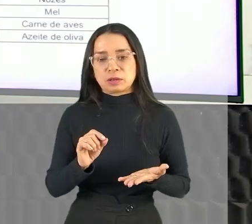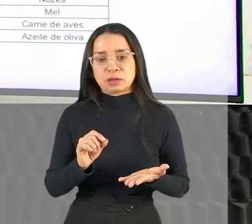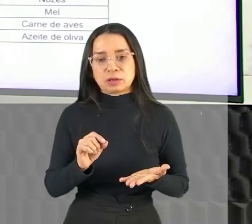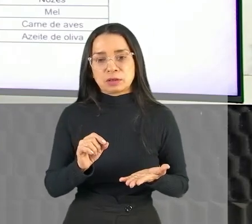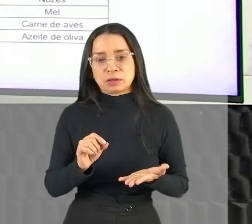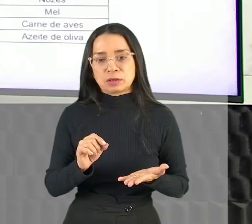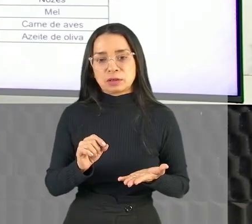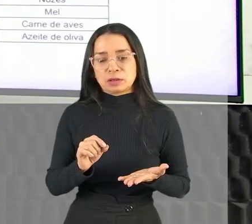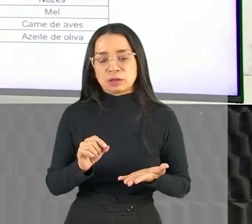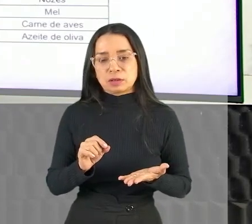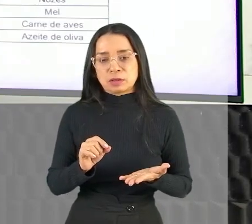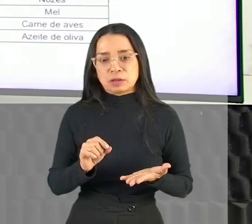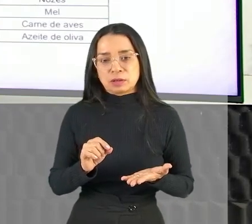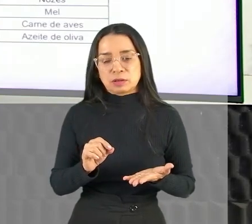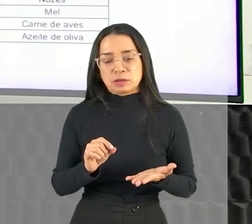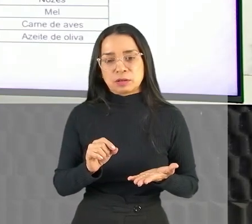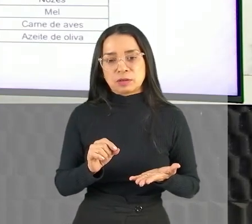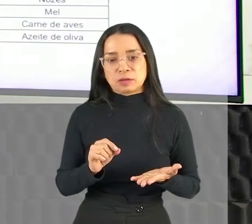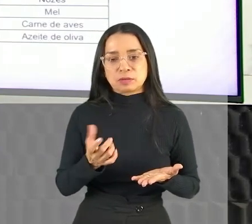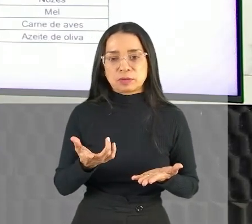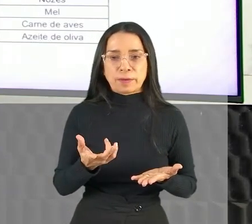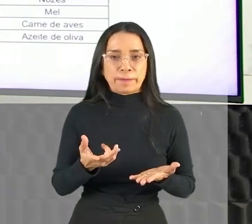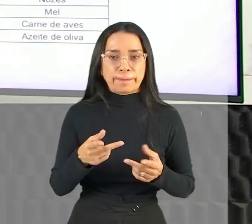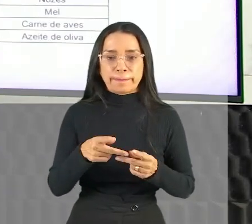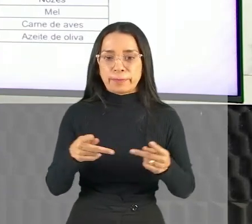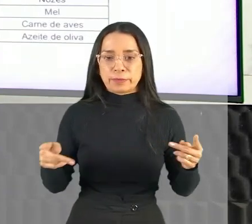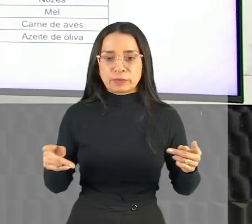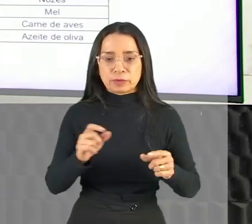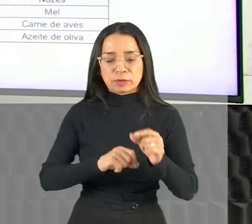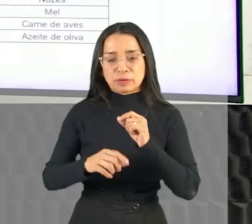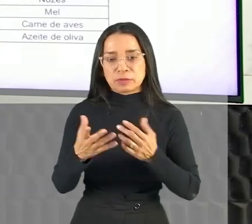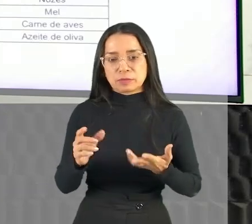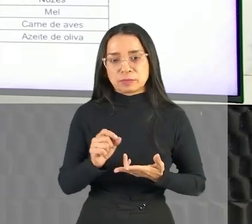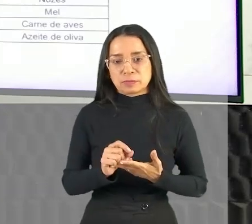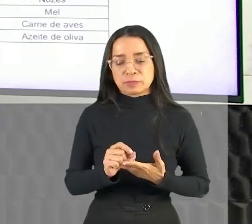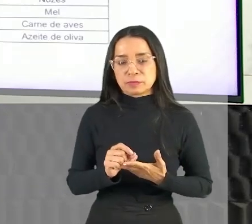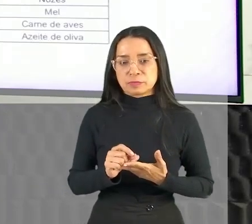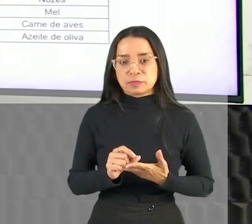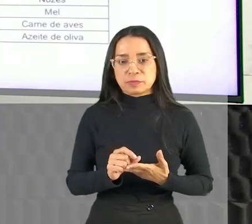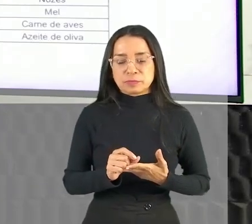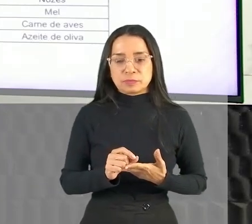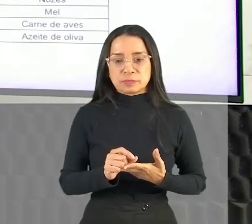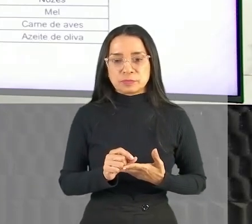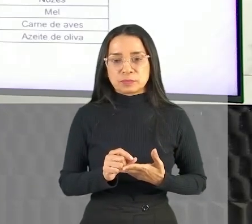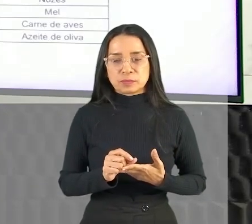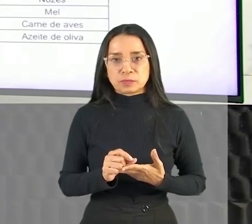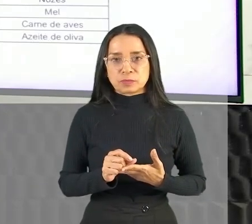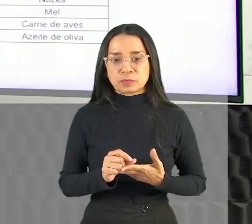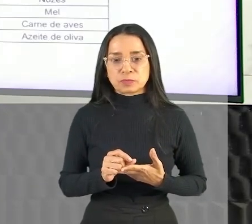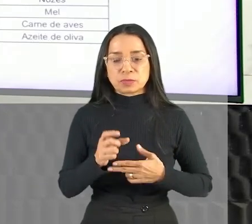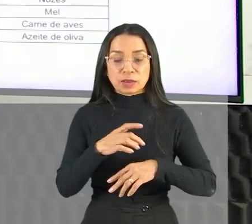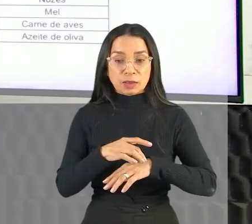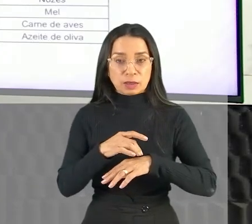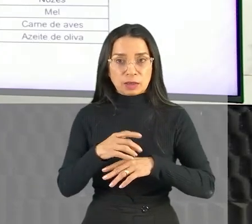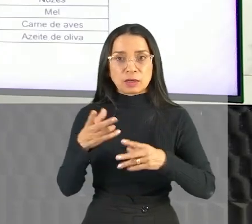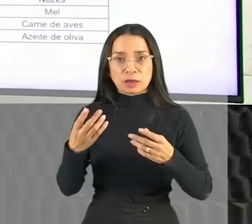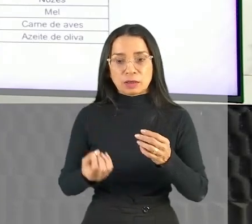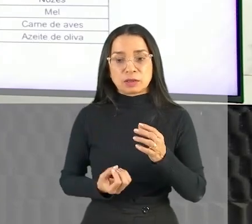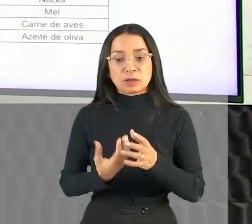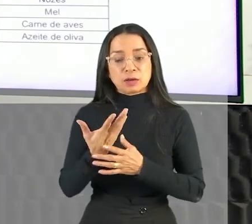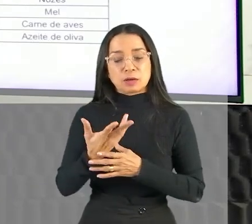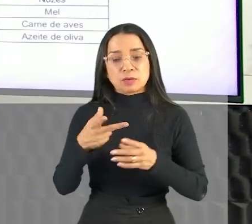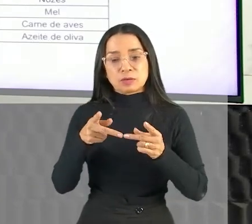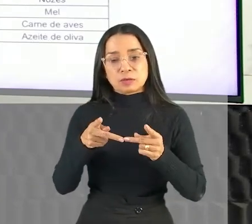graxos insaturados, carne de boi tá mais para proteína, né? Tá mais para proteína, não. É uma fonte